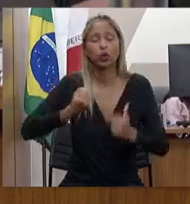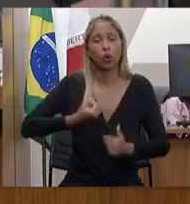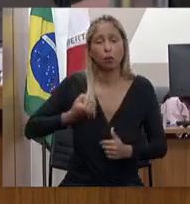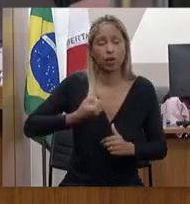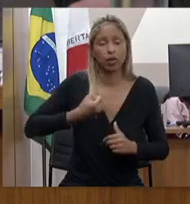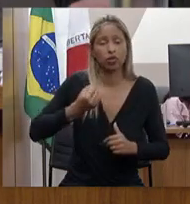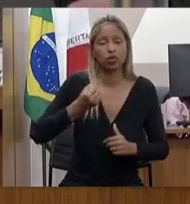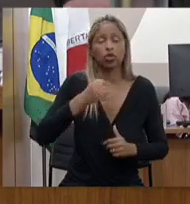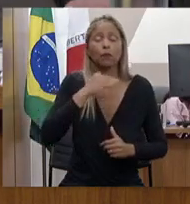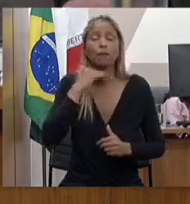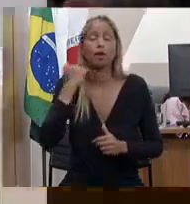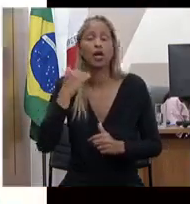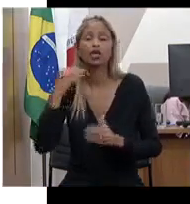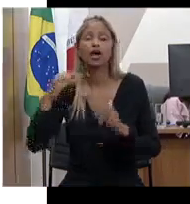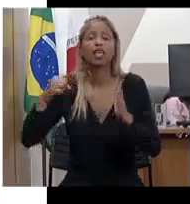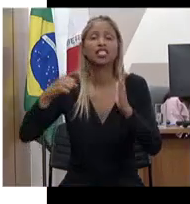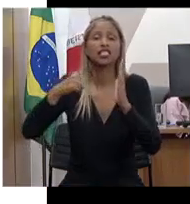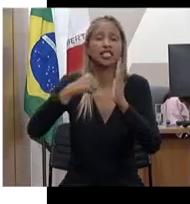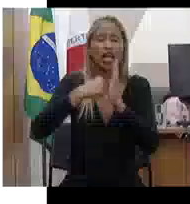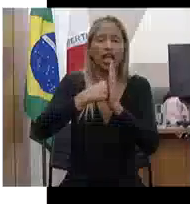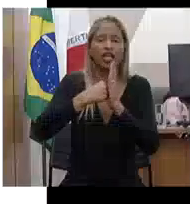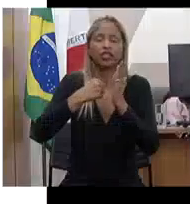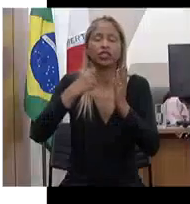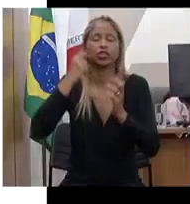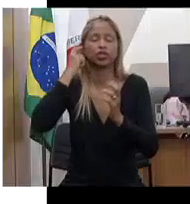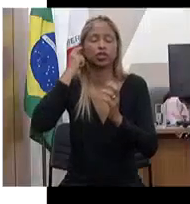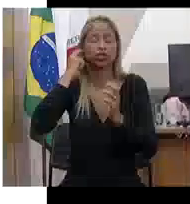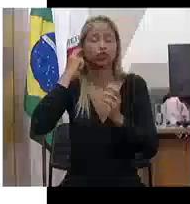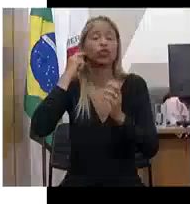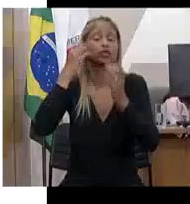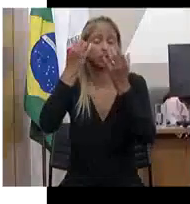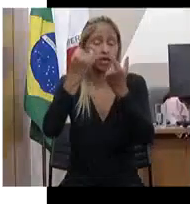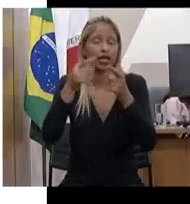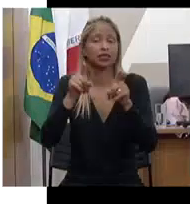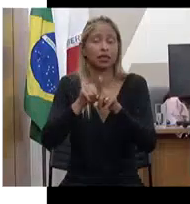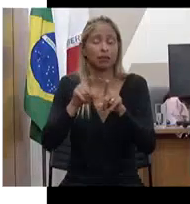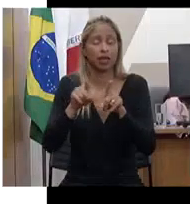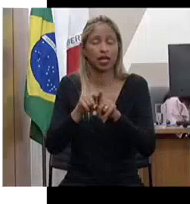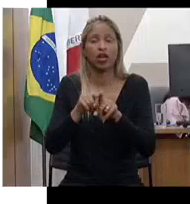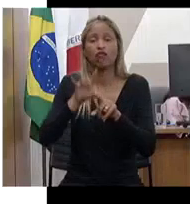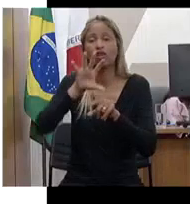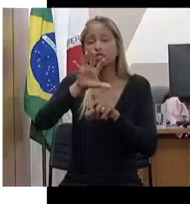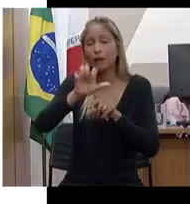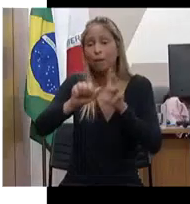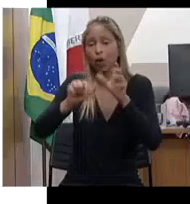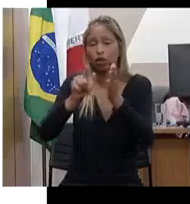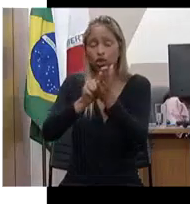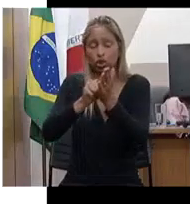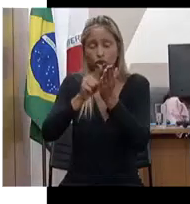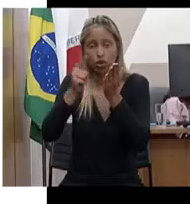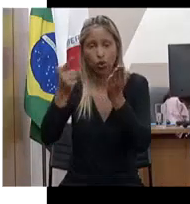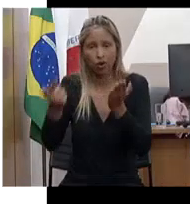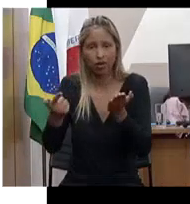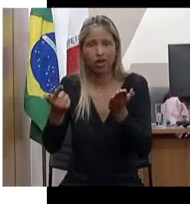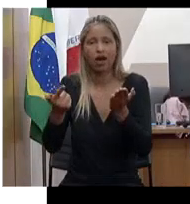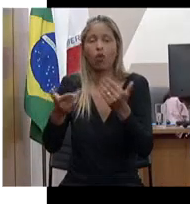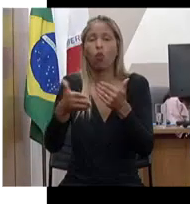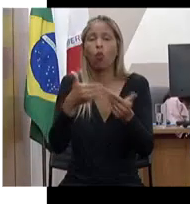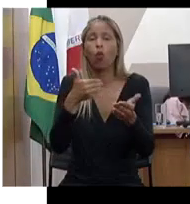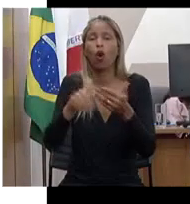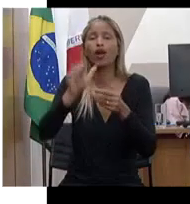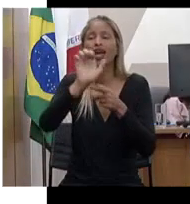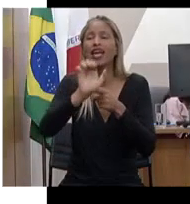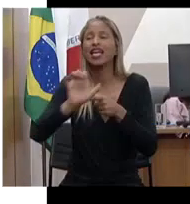o número de acidentes eu vou falar um pouquinho de mais disso você pode pegar qualquer jornal qualquer de qualquer